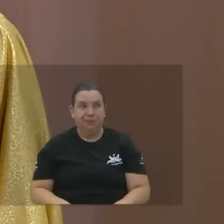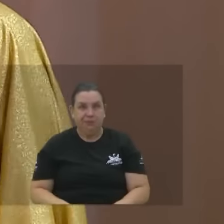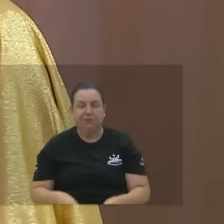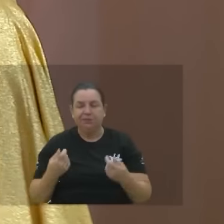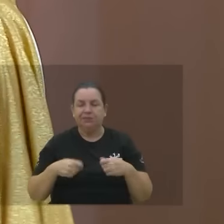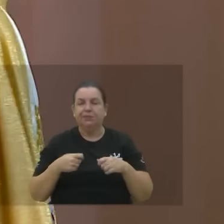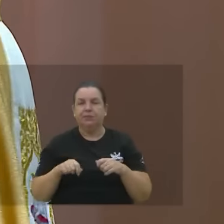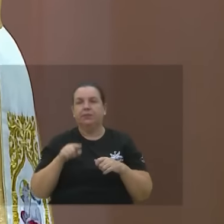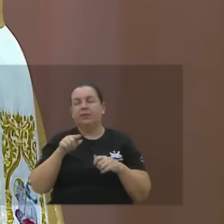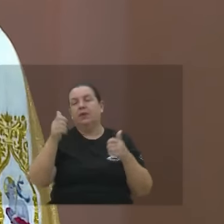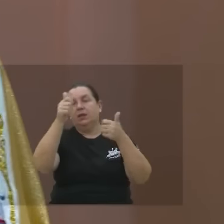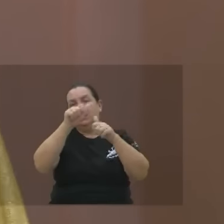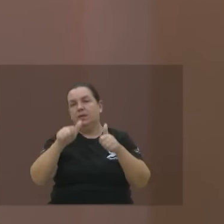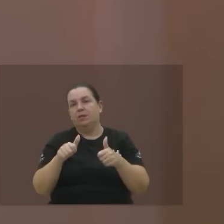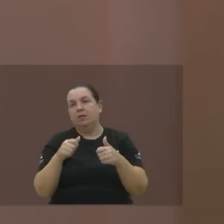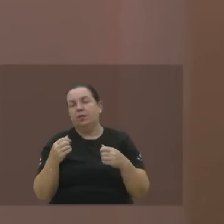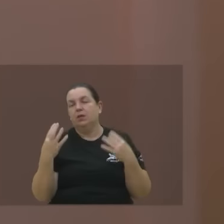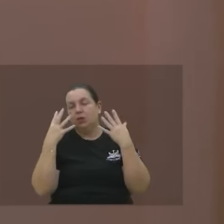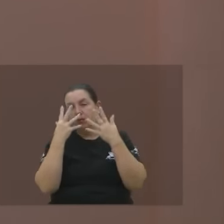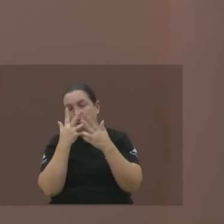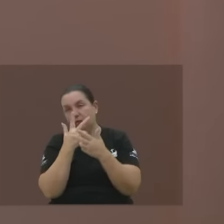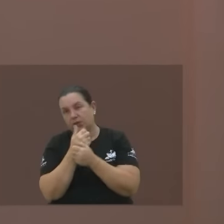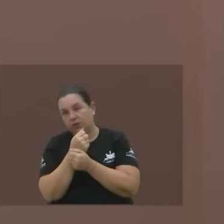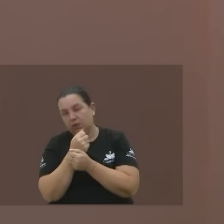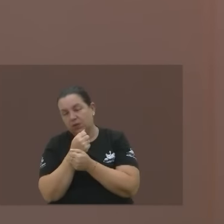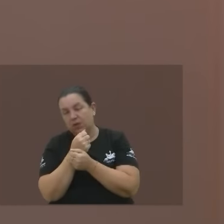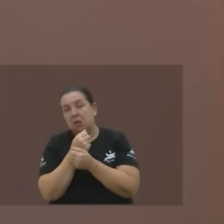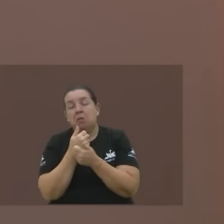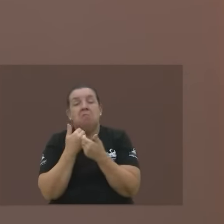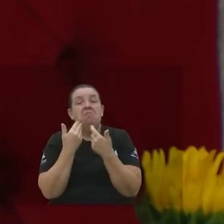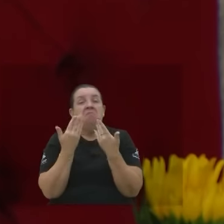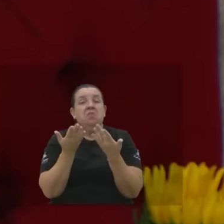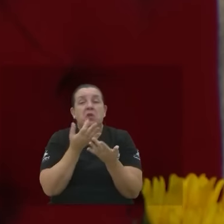E essa imagem muito bonita, sugestiva,